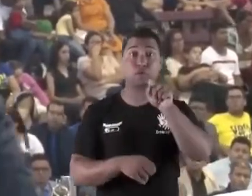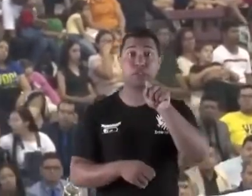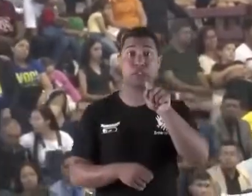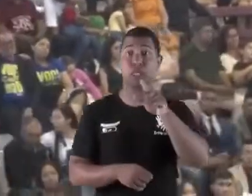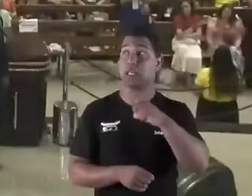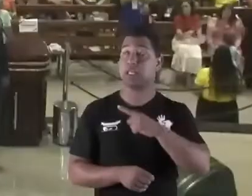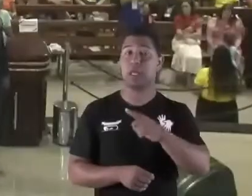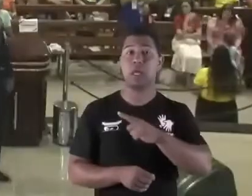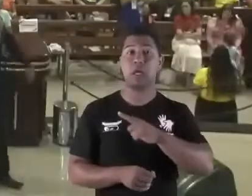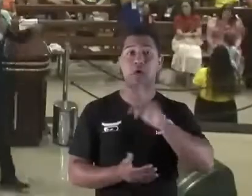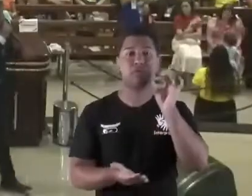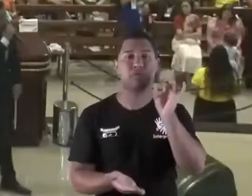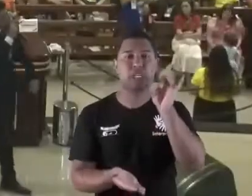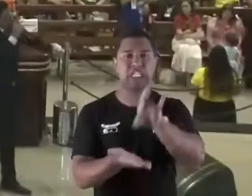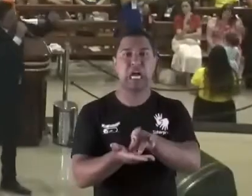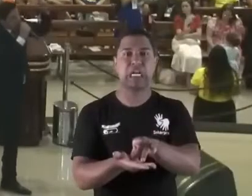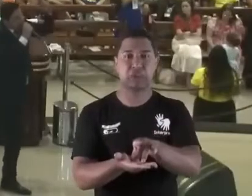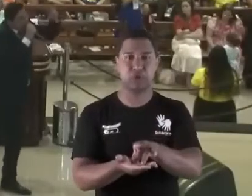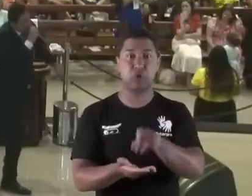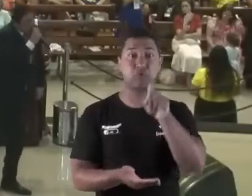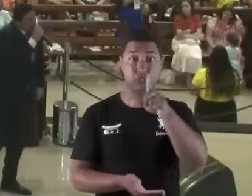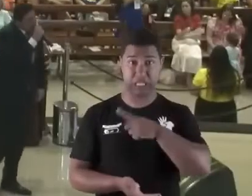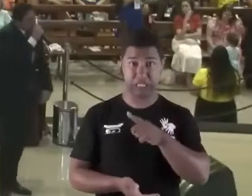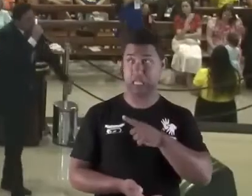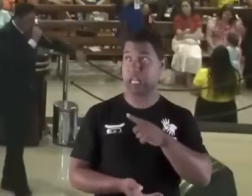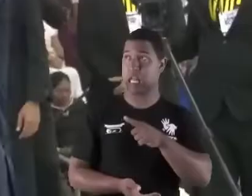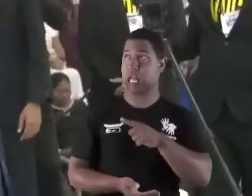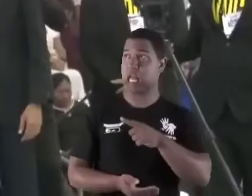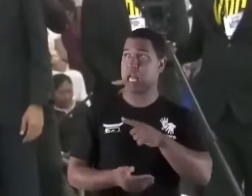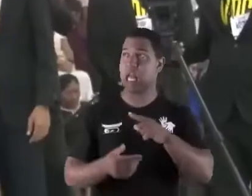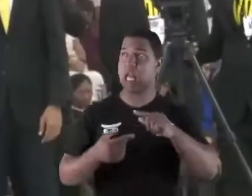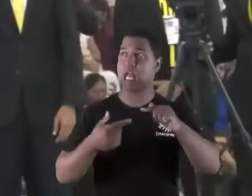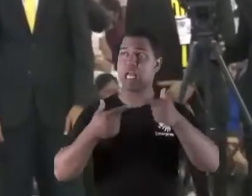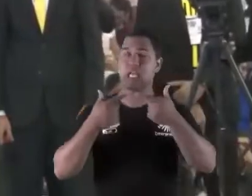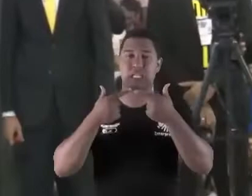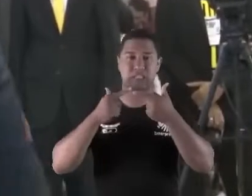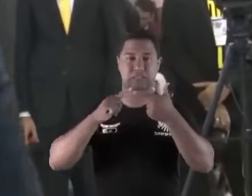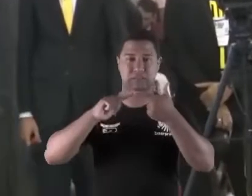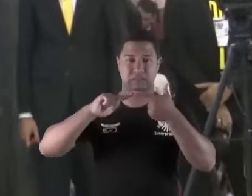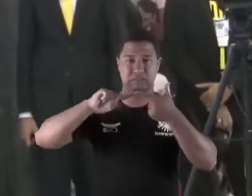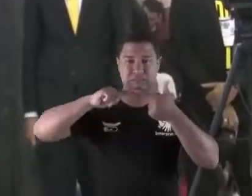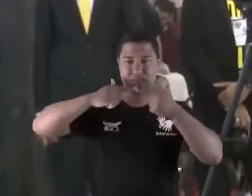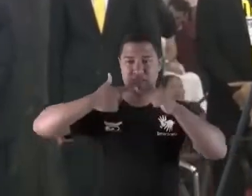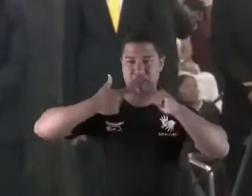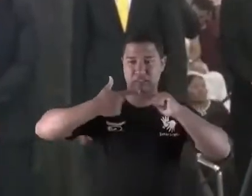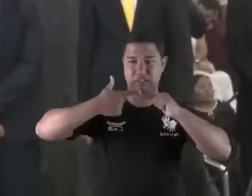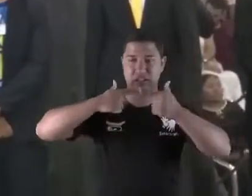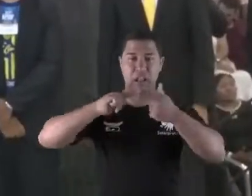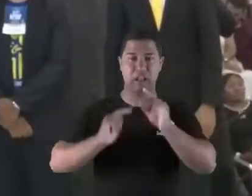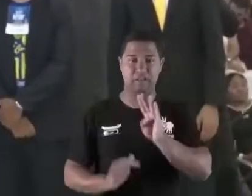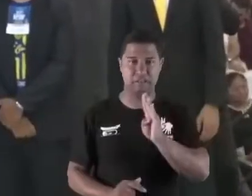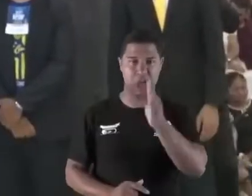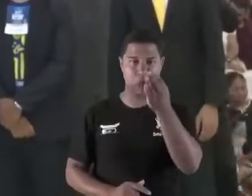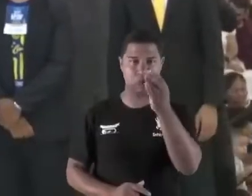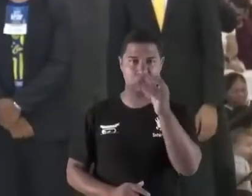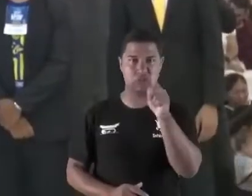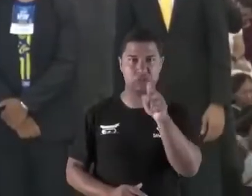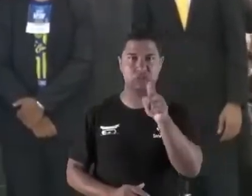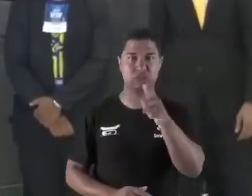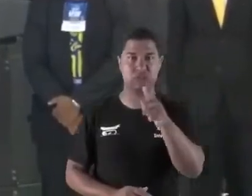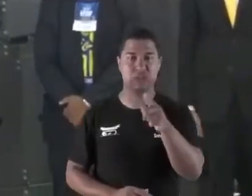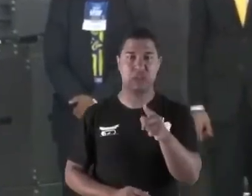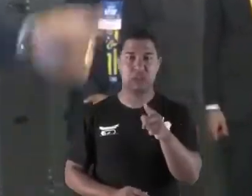mente. Quem tem duas caras, inventa história. Quem tem